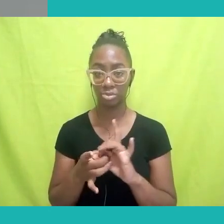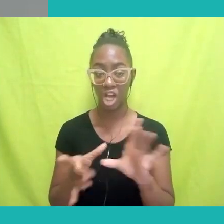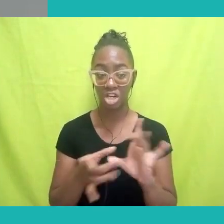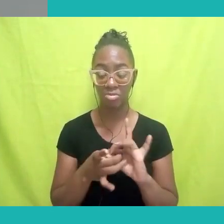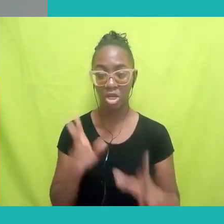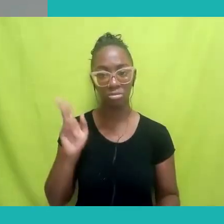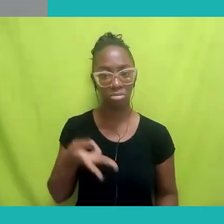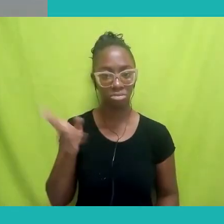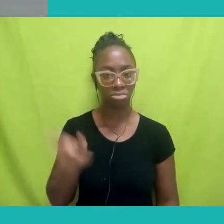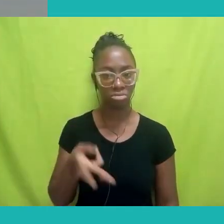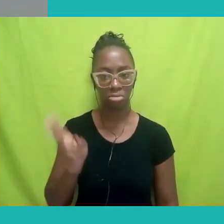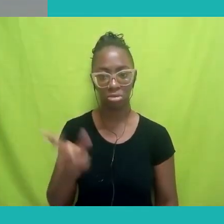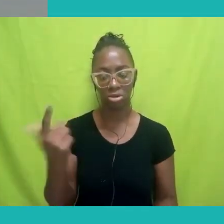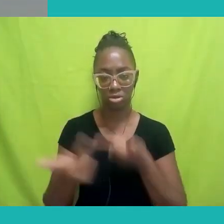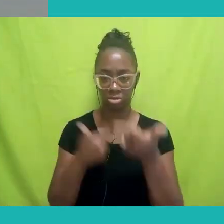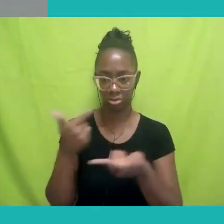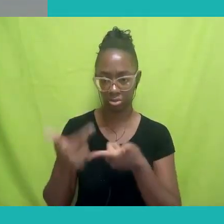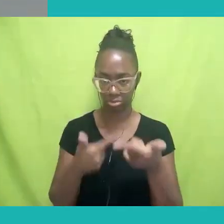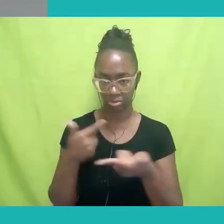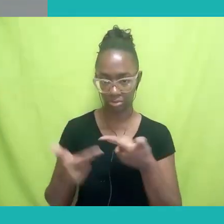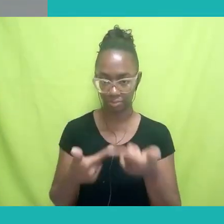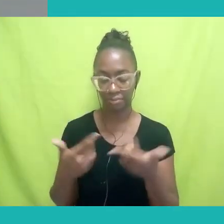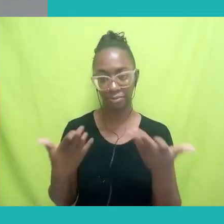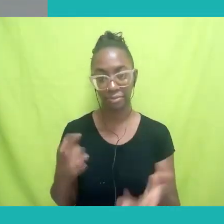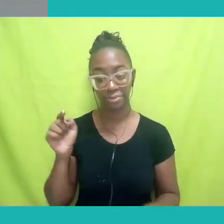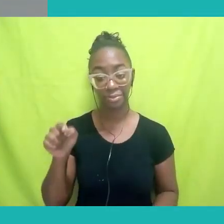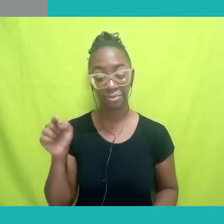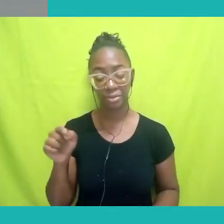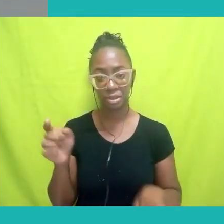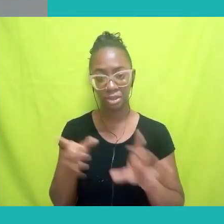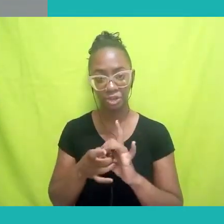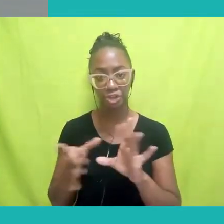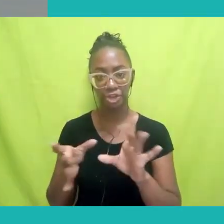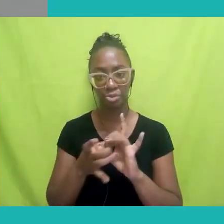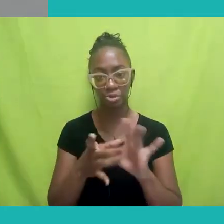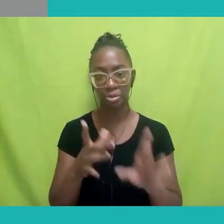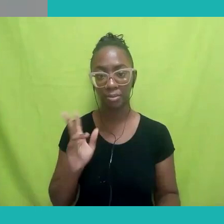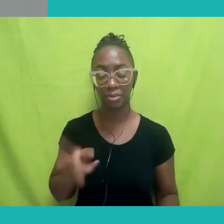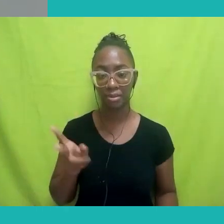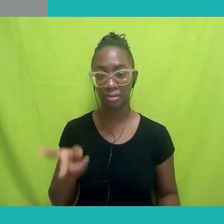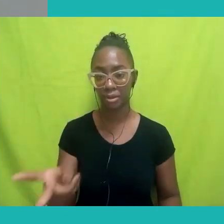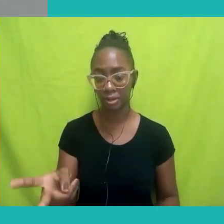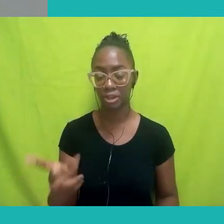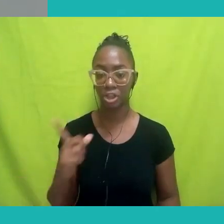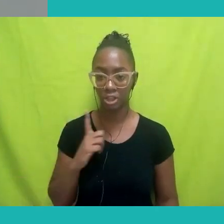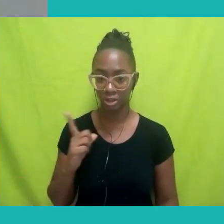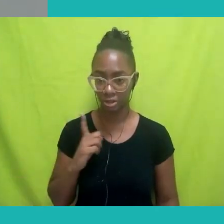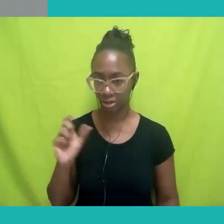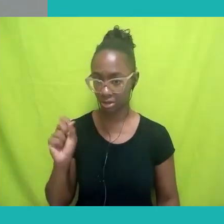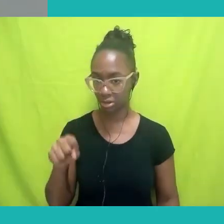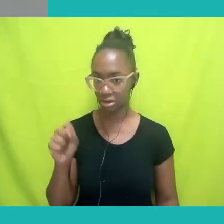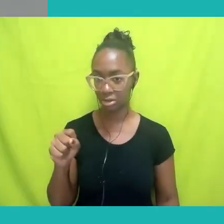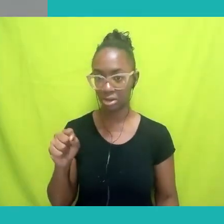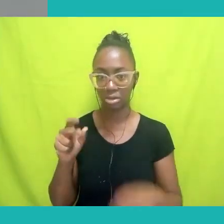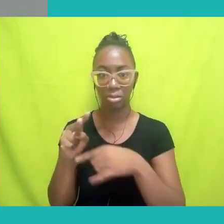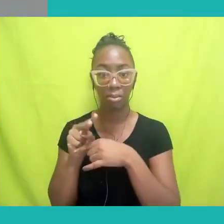permanente para o trabalho. Então, essa disponibilidade permanente, ela tem sim uma